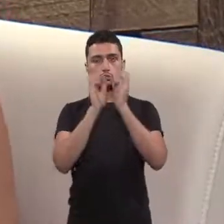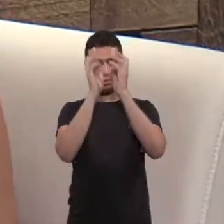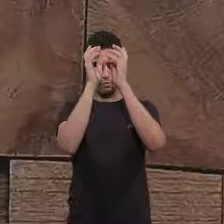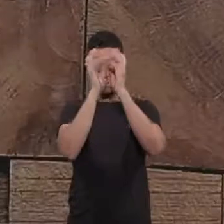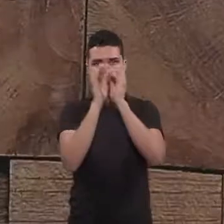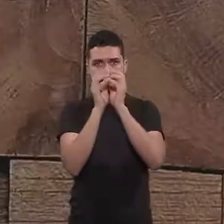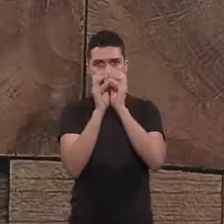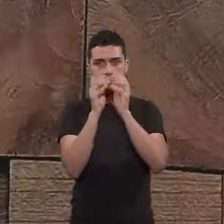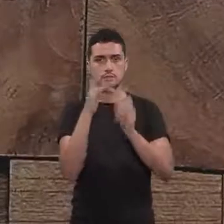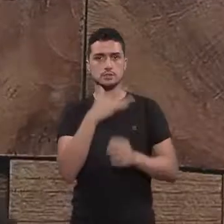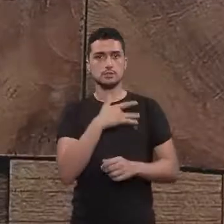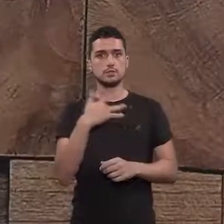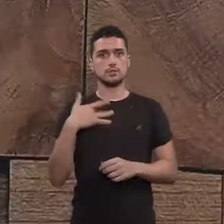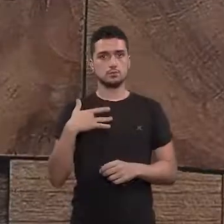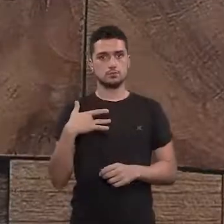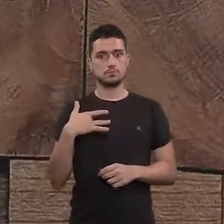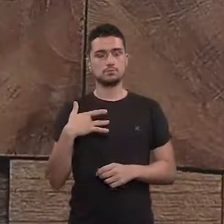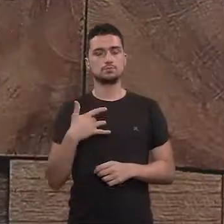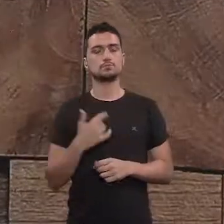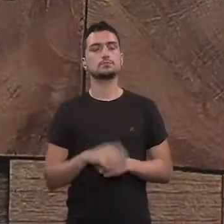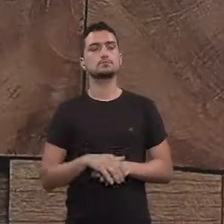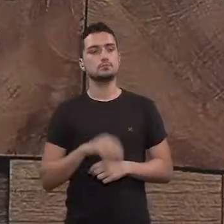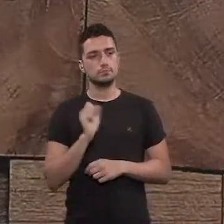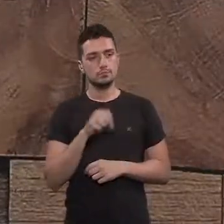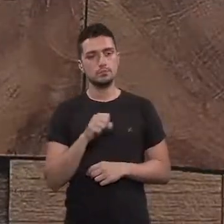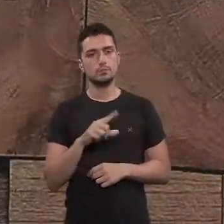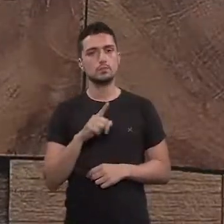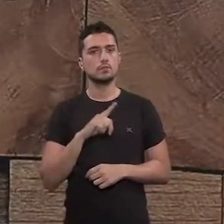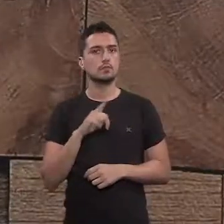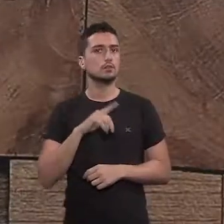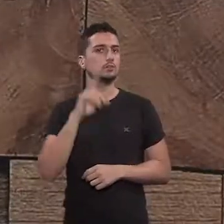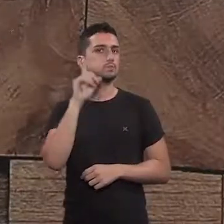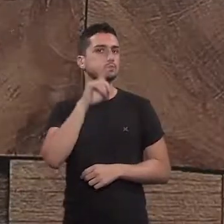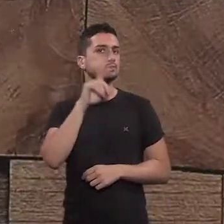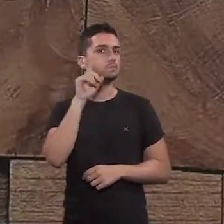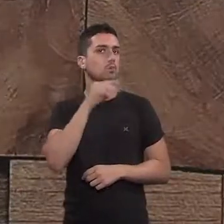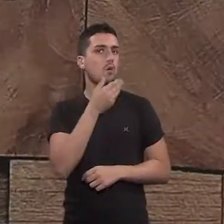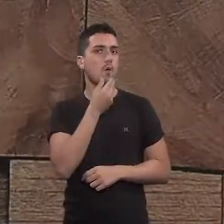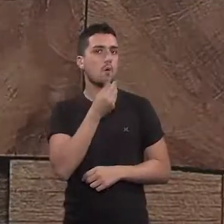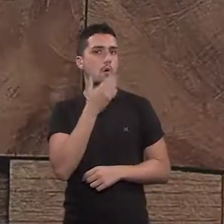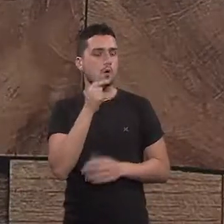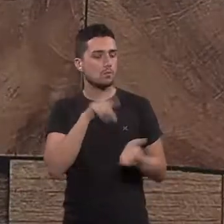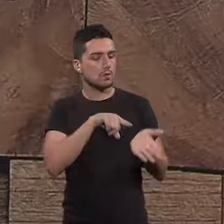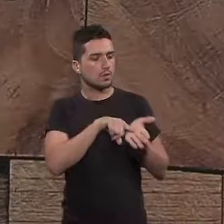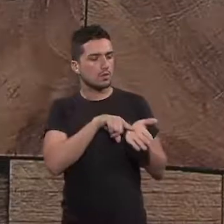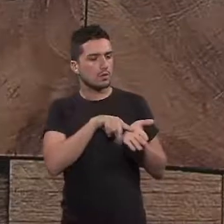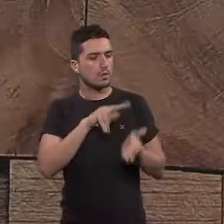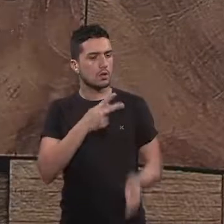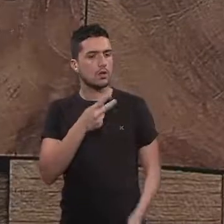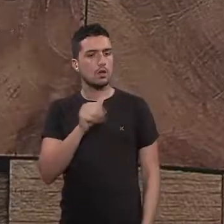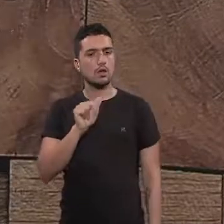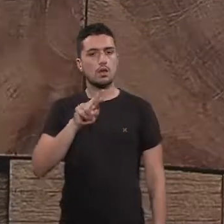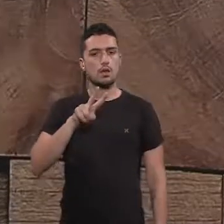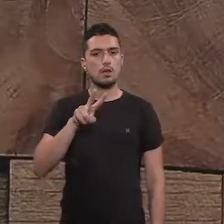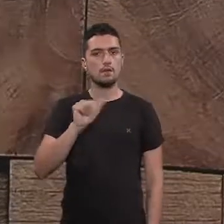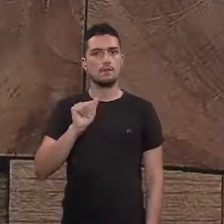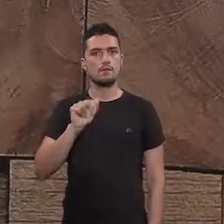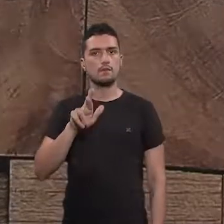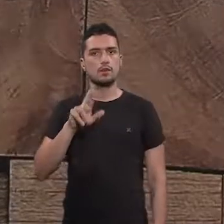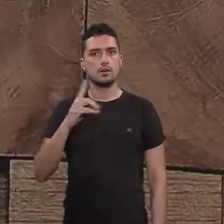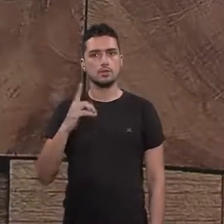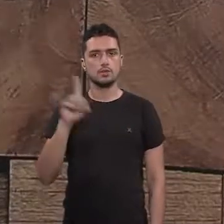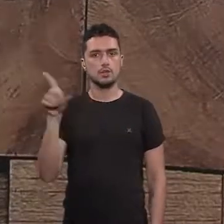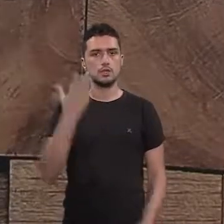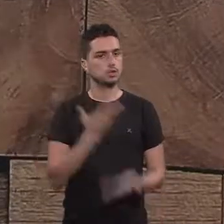saudável? Exatamente. Olha, existe um pesquisador americano chamado Tyler Van Der Weel. Ele é de Harvard. E ele estuda